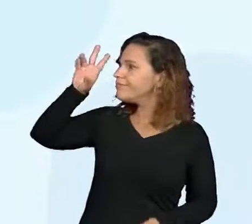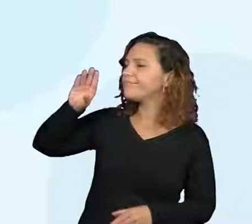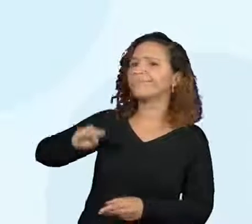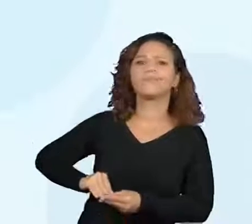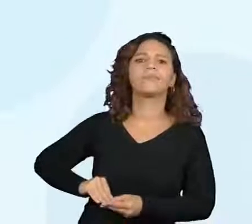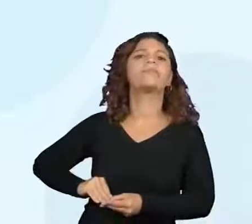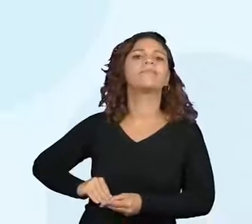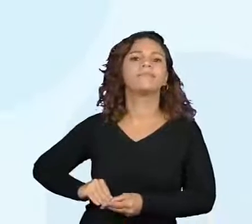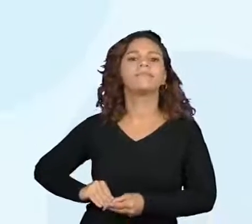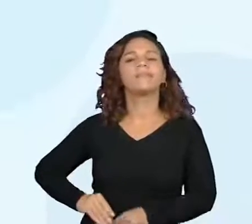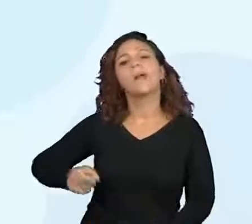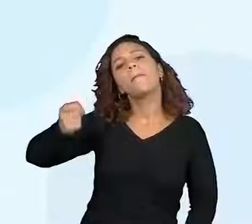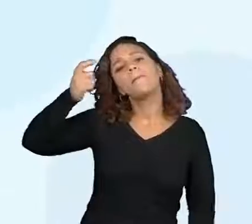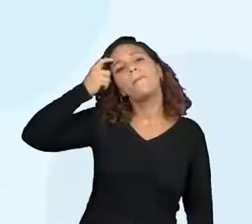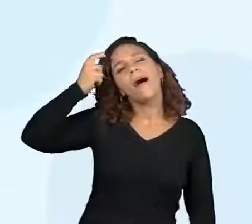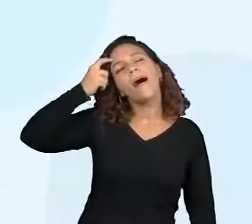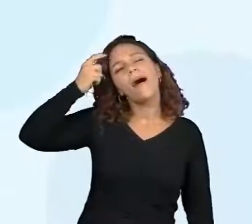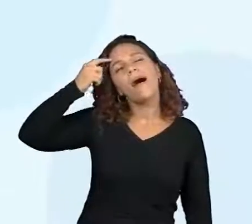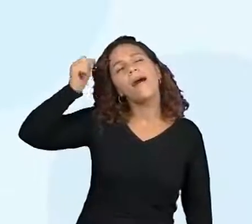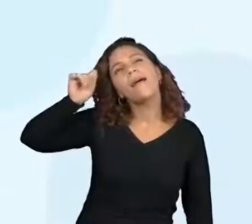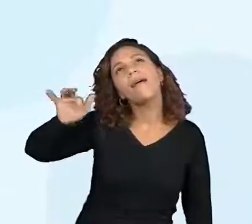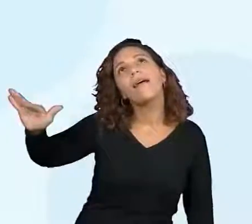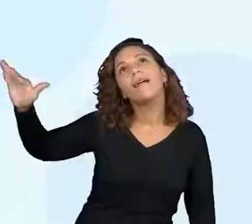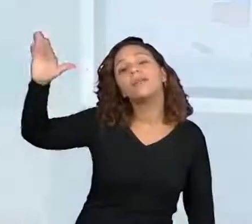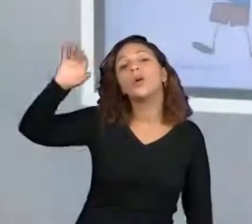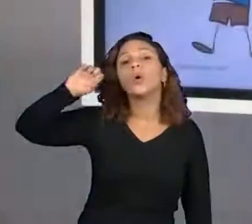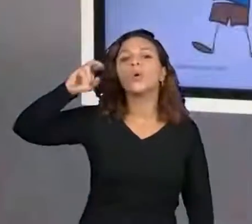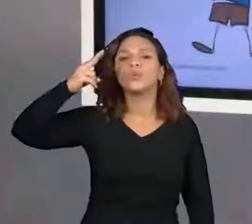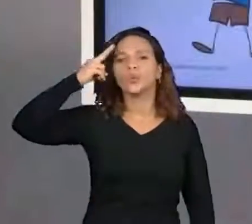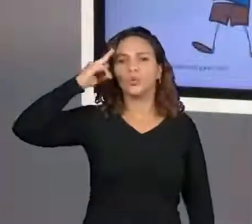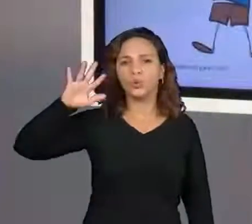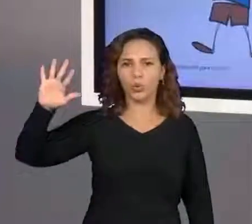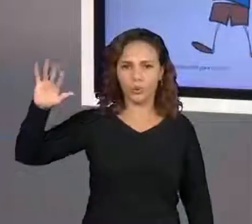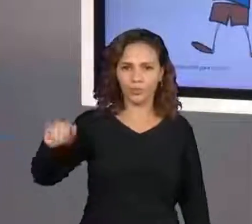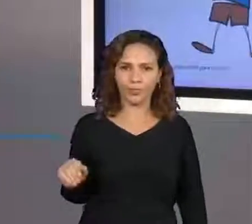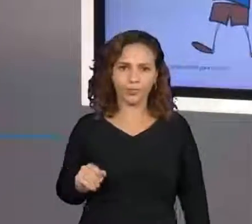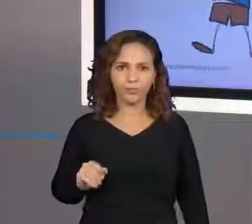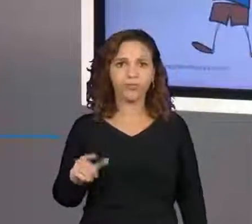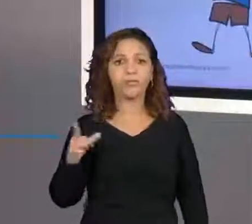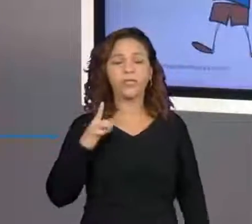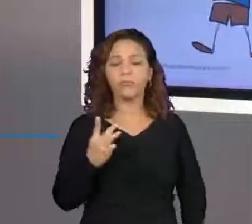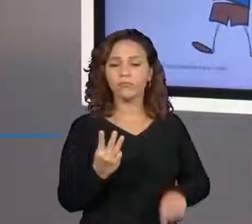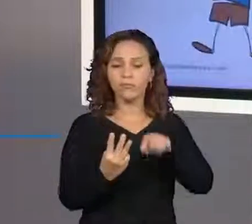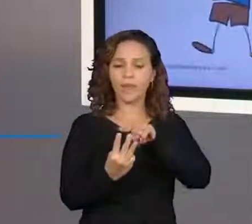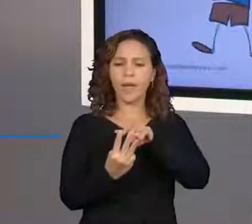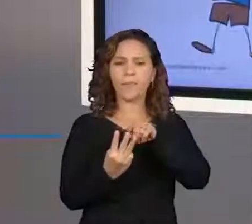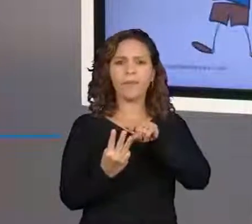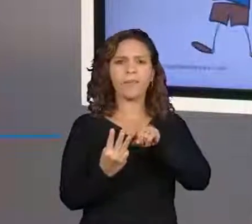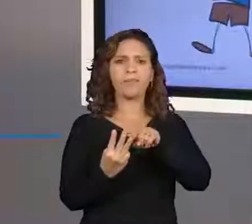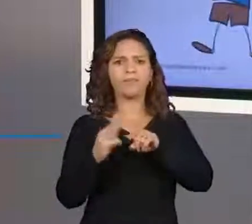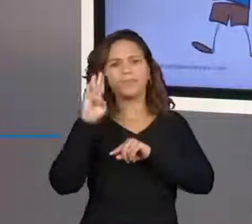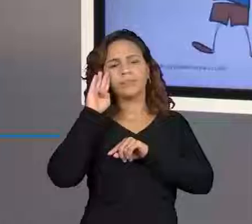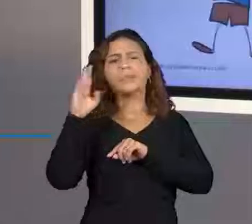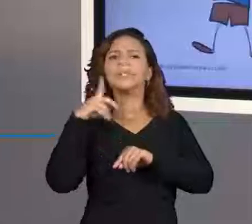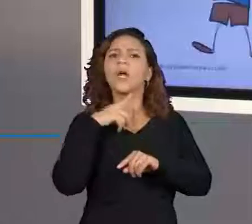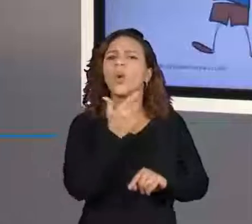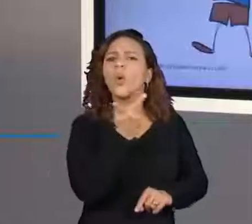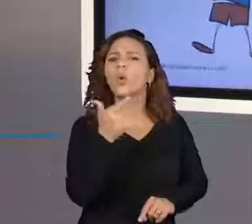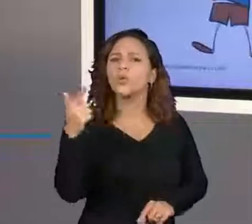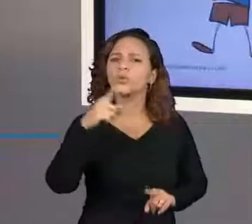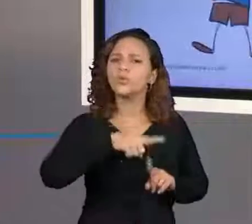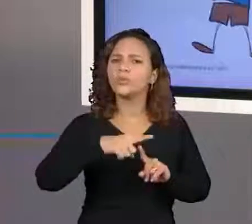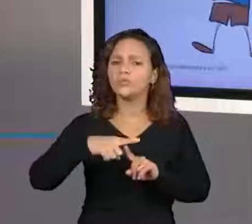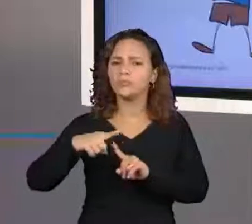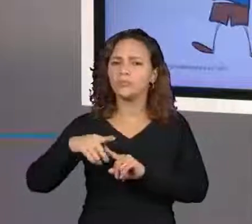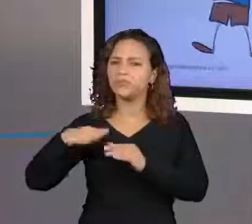ou é um sonho. Legal. Separamos 3 tipos de balões mais utilizados. Existem outros balões, a gente vai